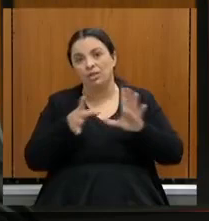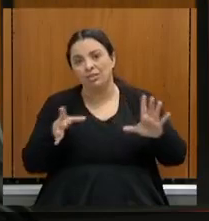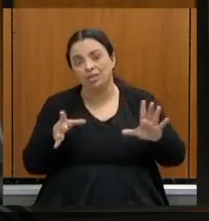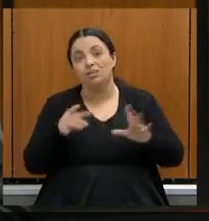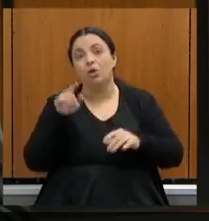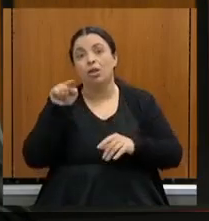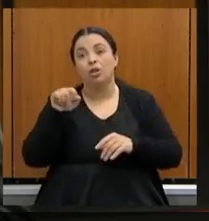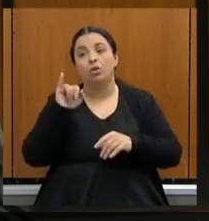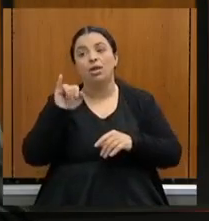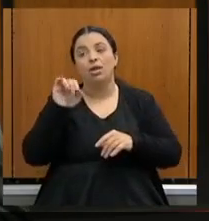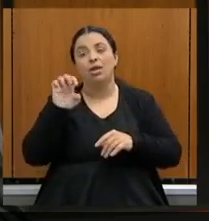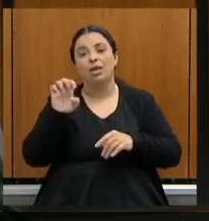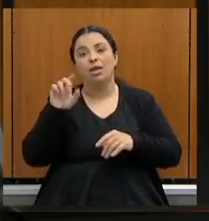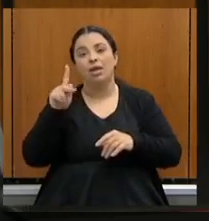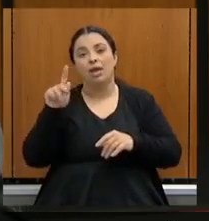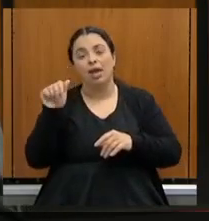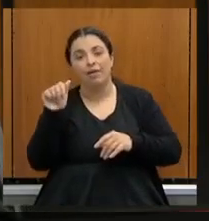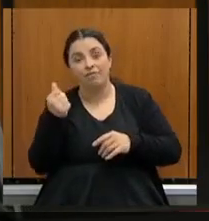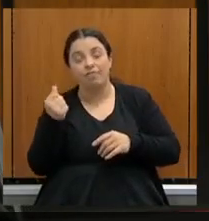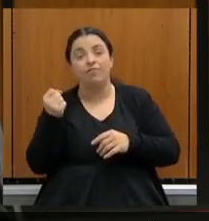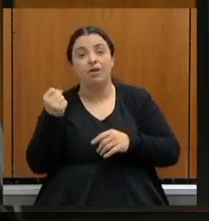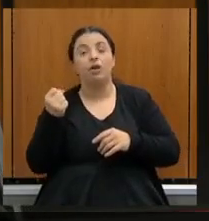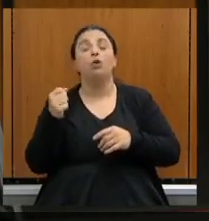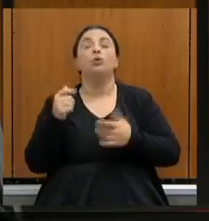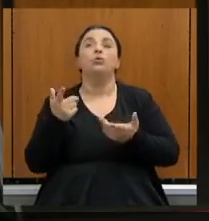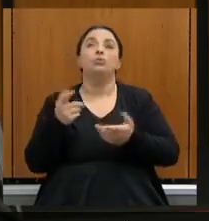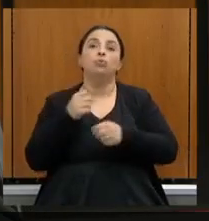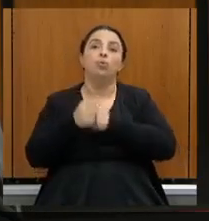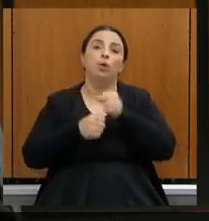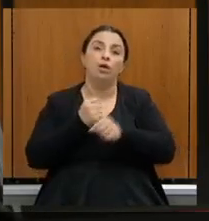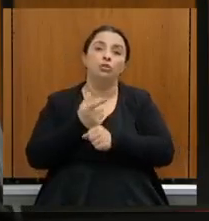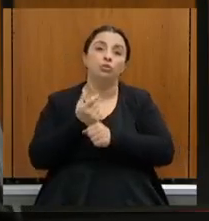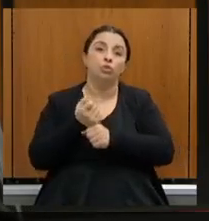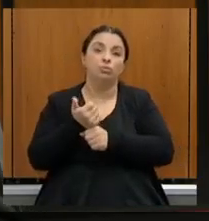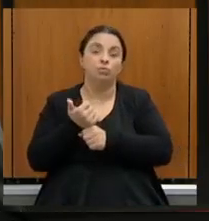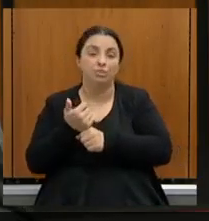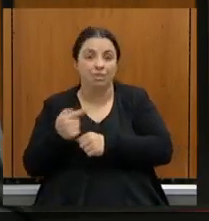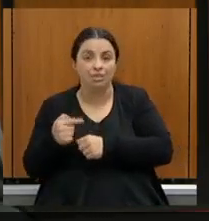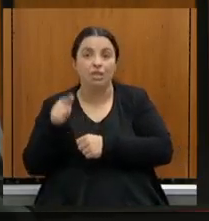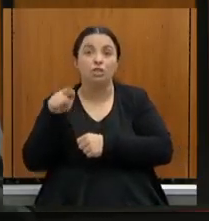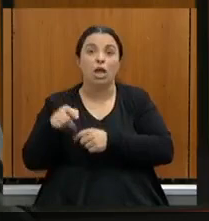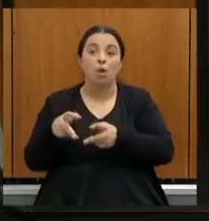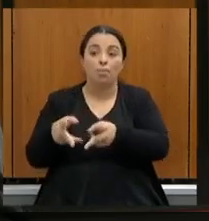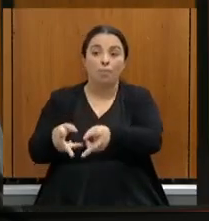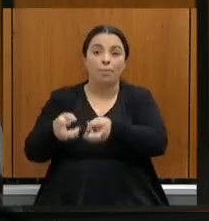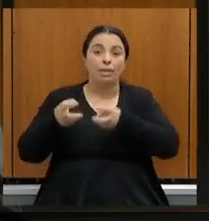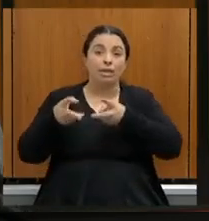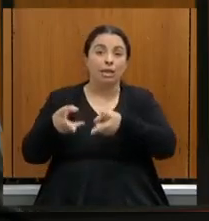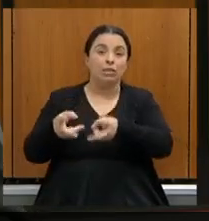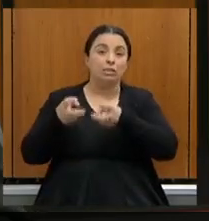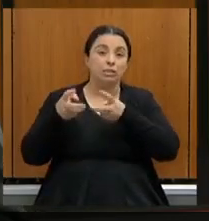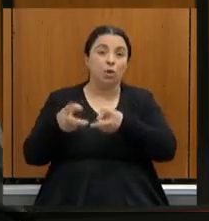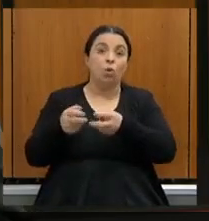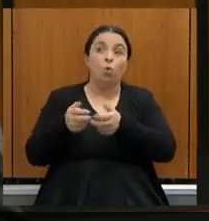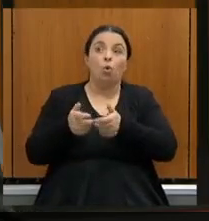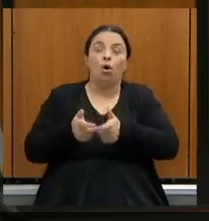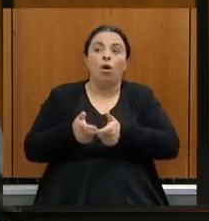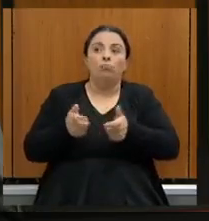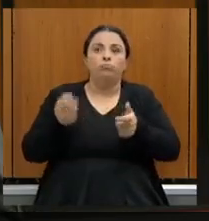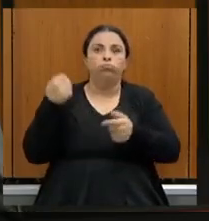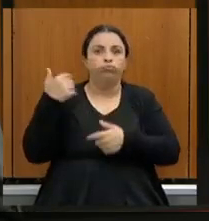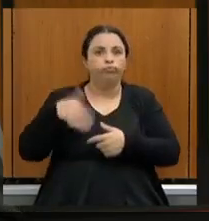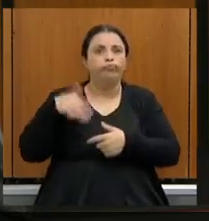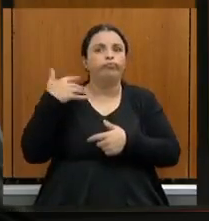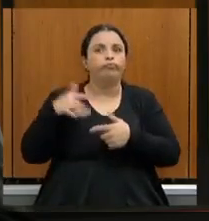2017. Uma mineração grande, nova, prevista para 40 anos, nós